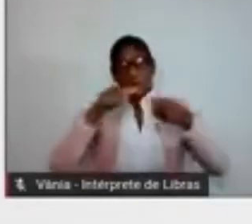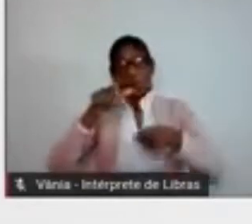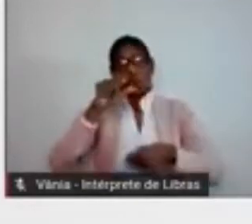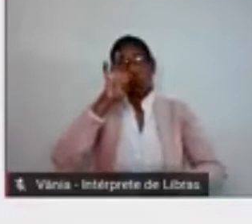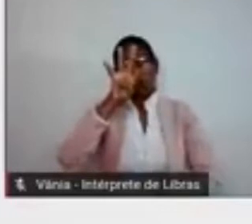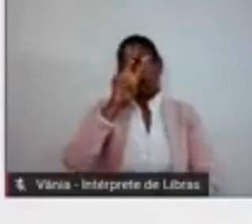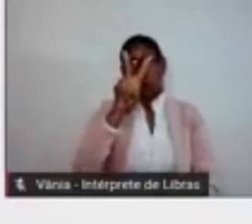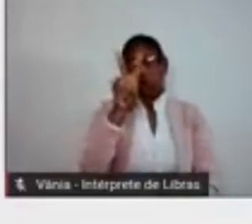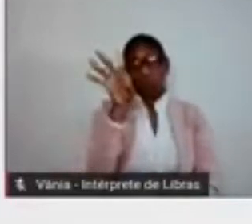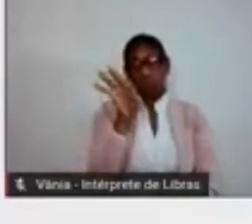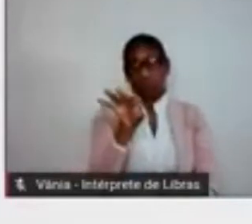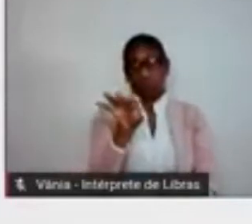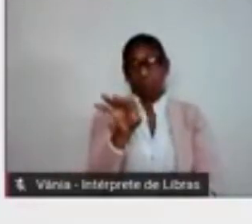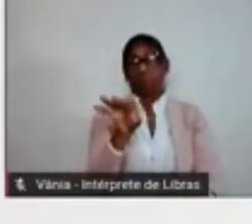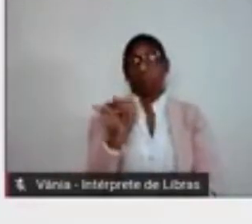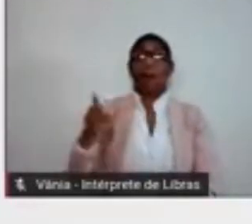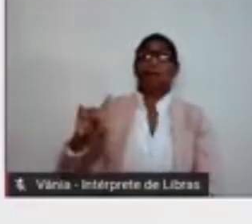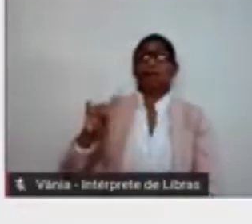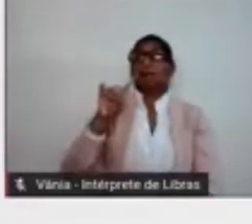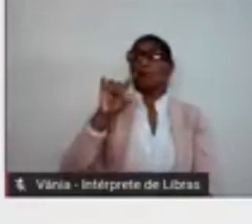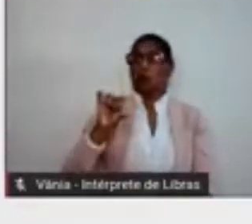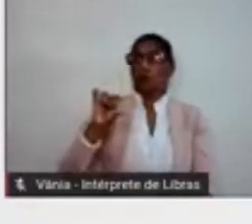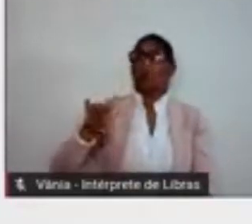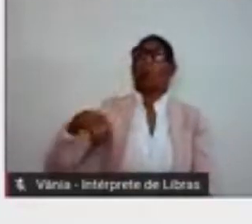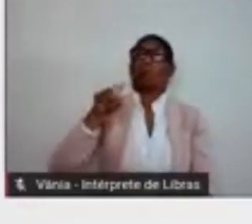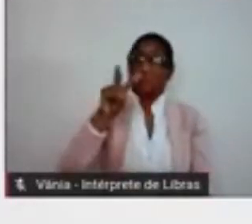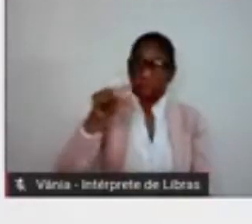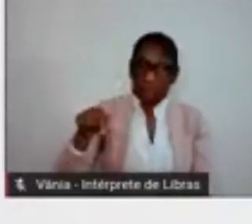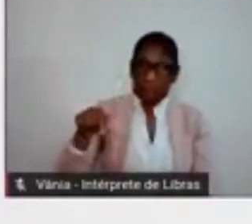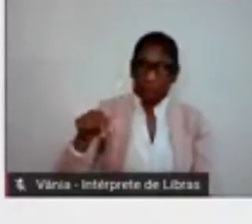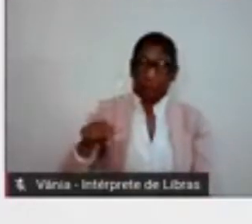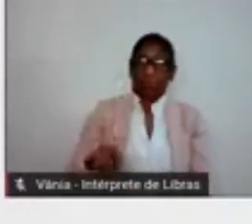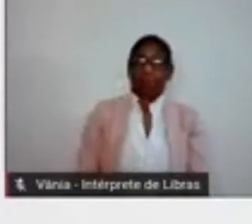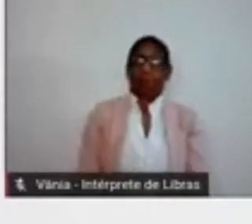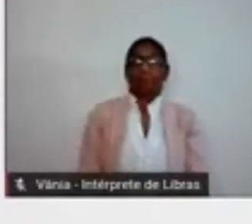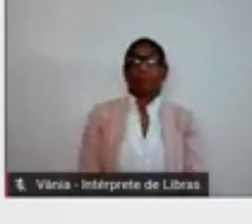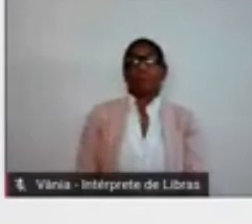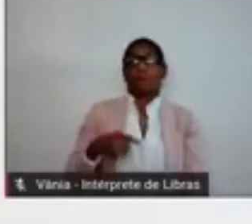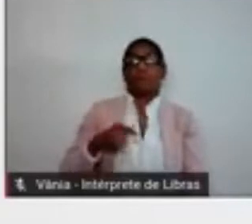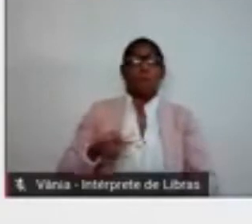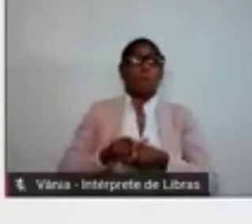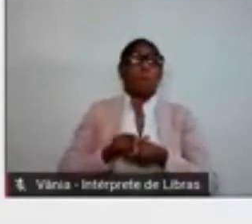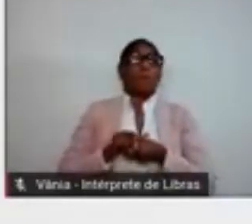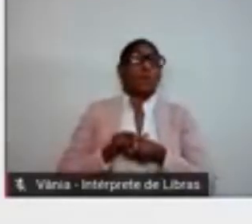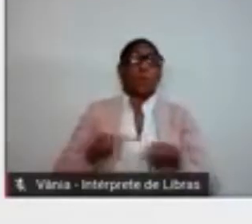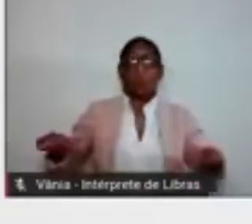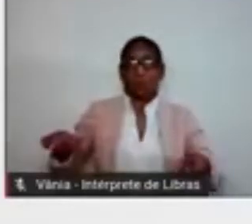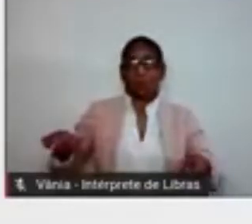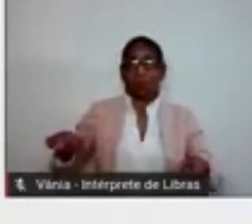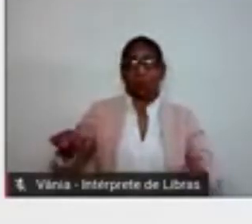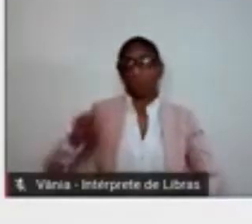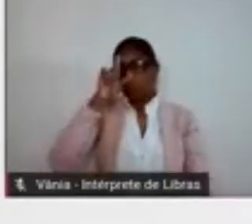de Santo Ângelo, de 19 para 27. Nós tivemos, portanto, um aumento de